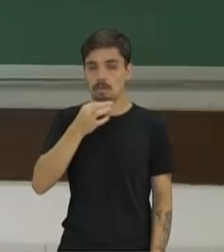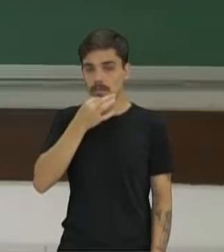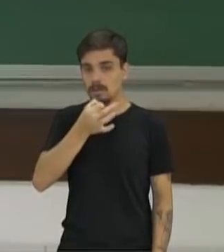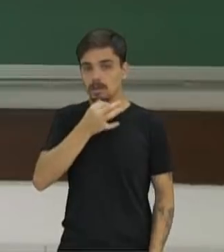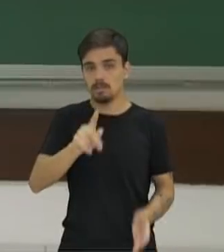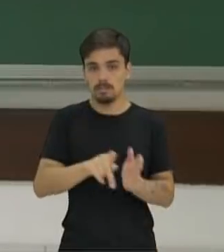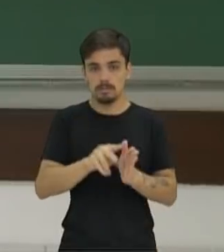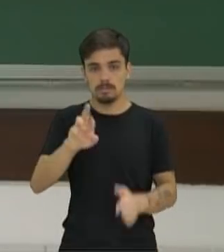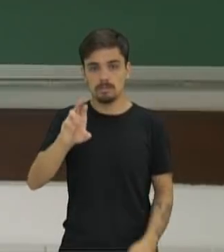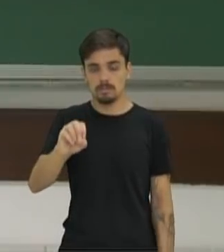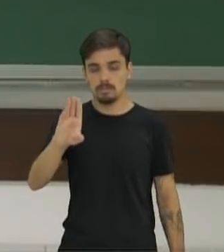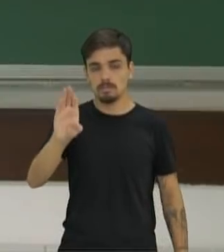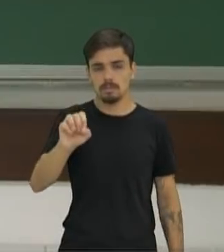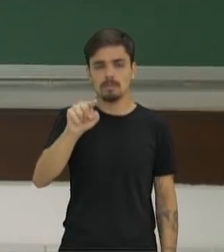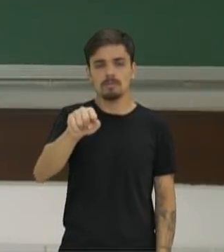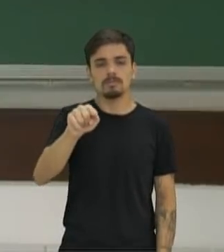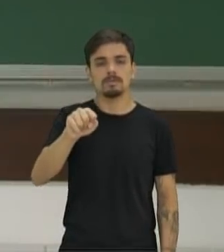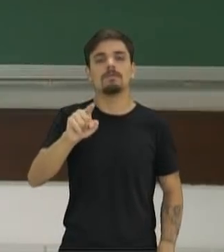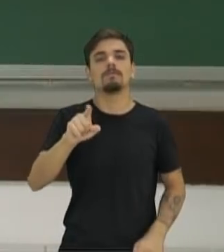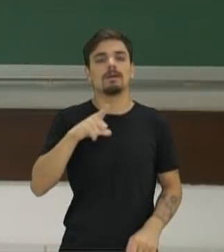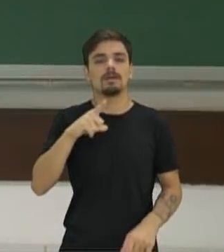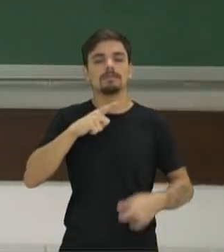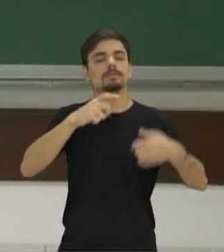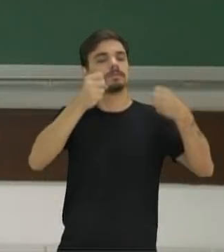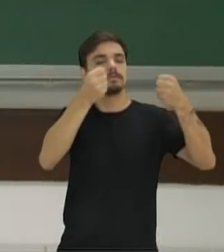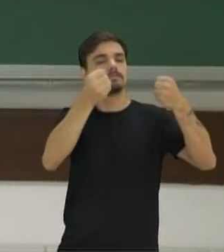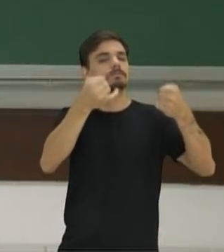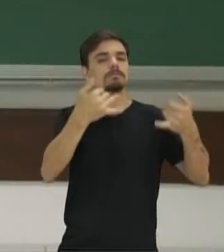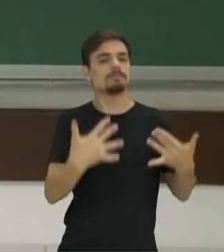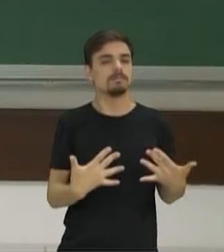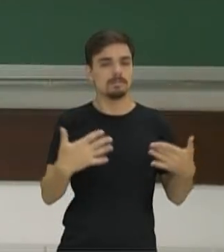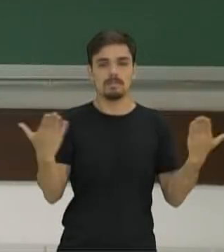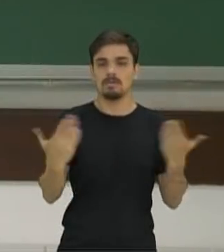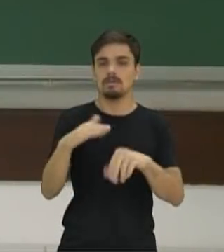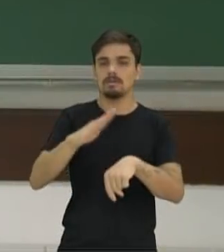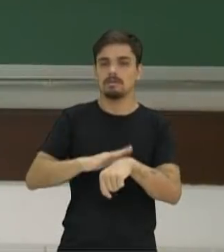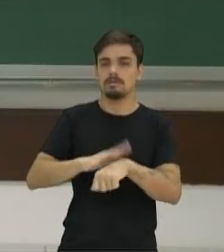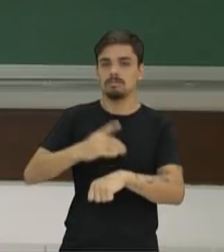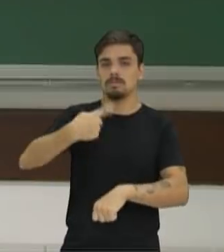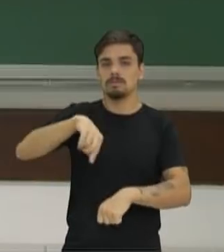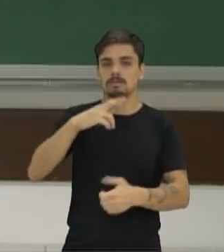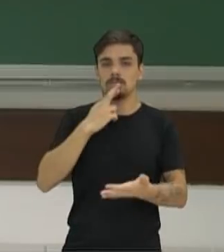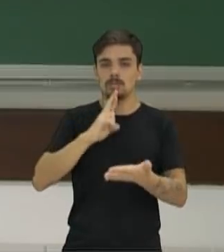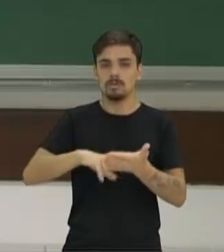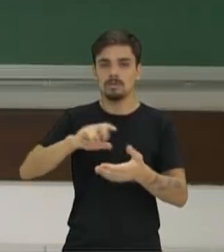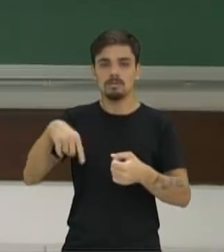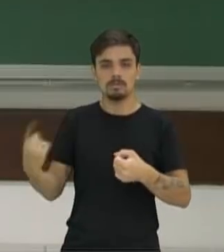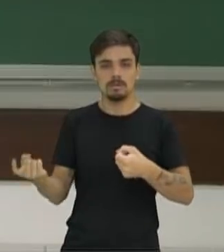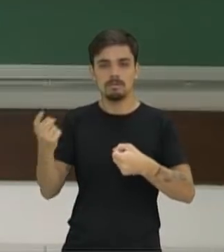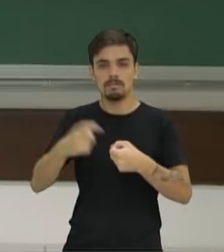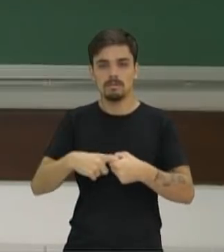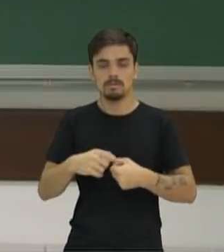robô? E você vai explicar. Vou dar um tempo para você fazer isso e eu já volto.